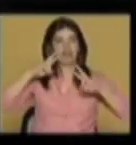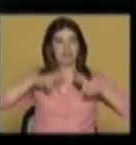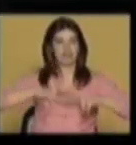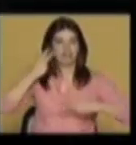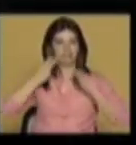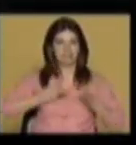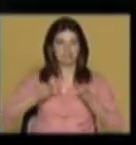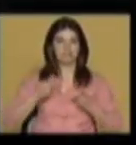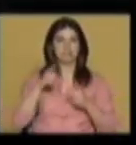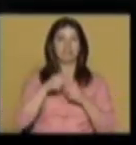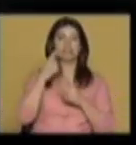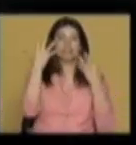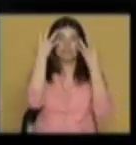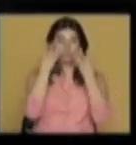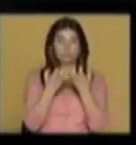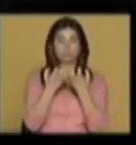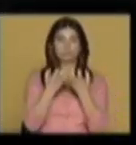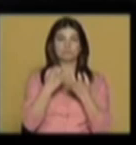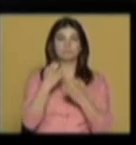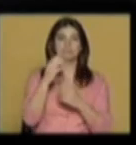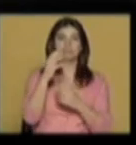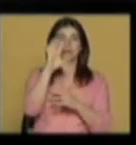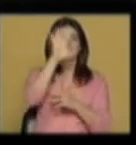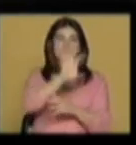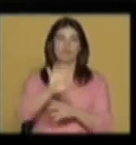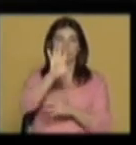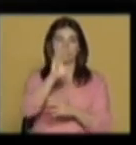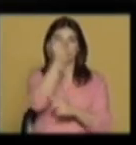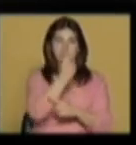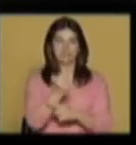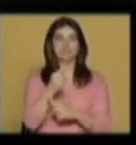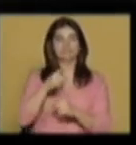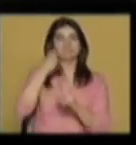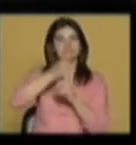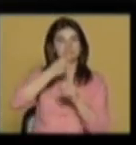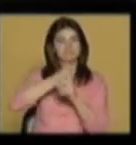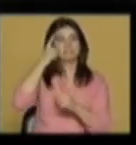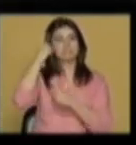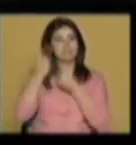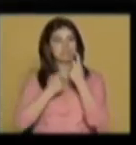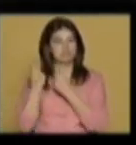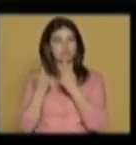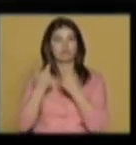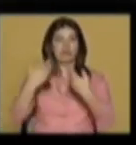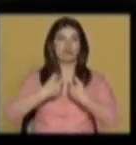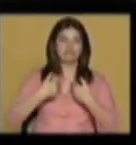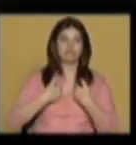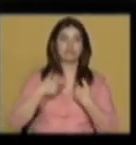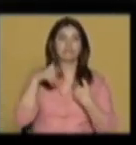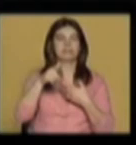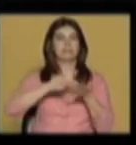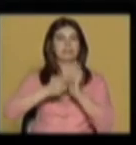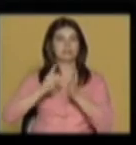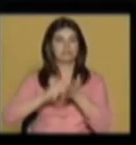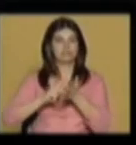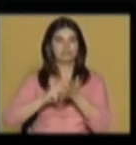figuras desenhadas no escuro fazem-nos esquecer que a arte foi sempre um desafio em que o pensamento se exprimia com o auxílio dos instrumentos